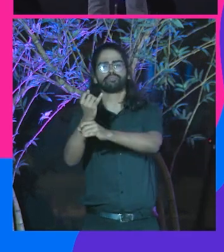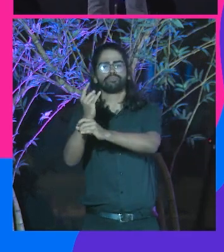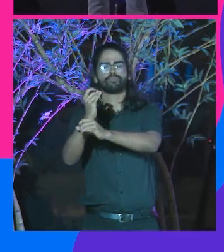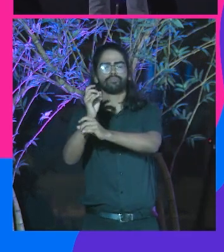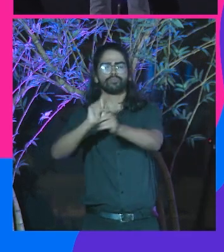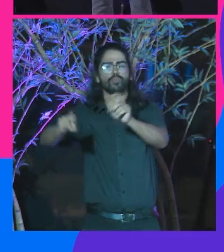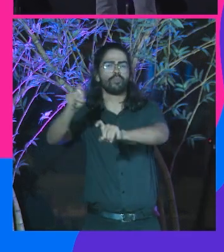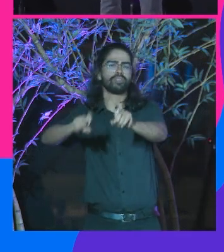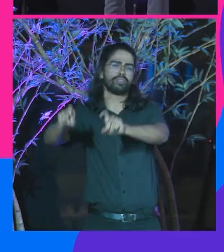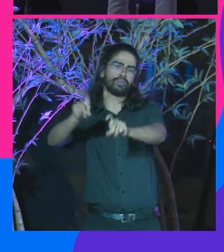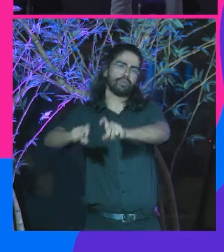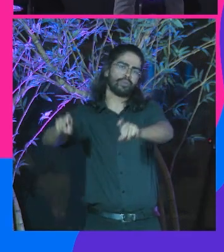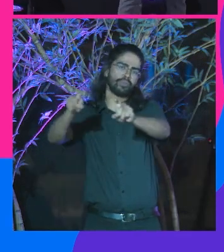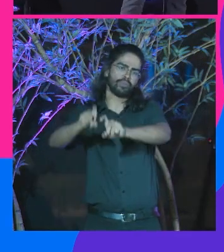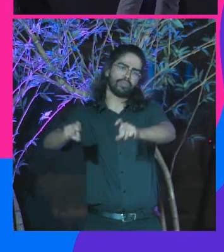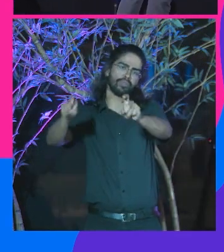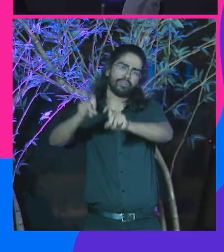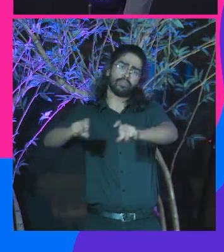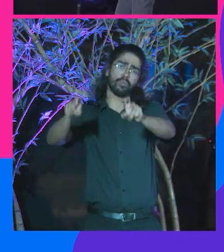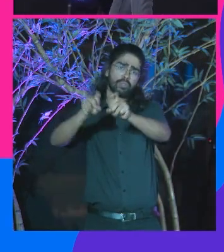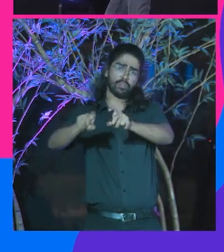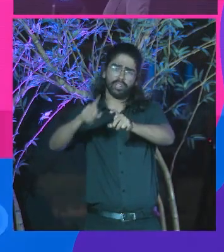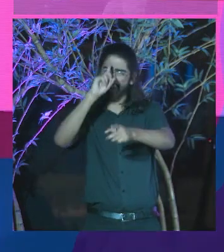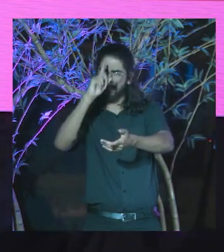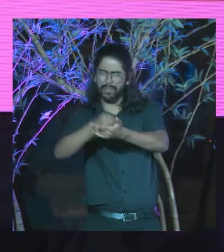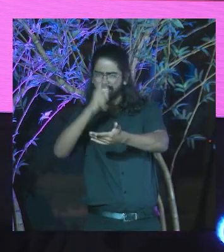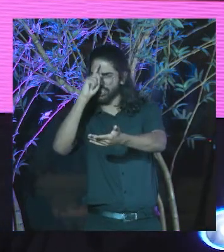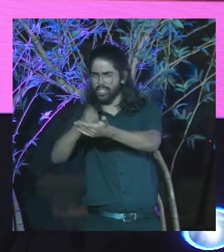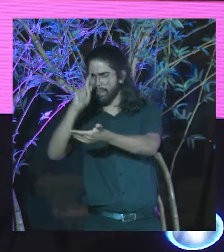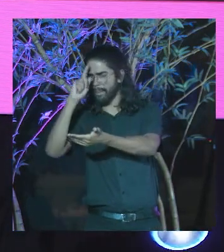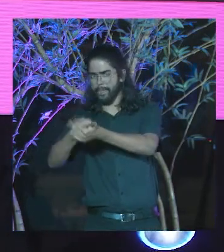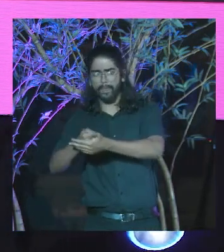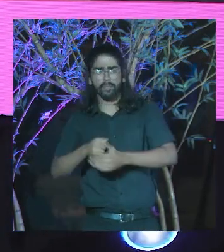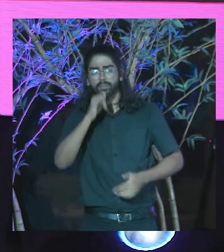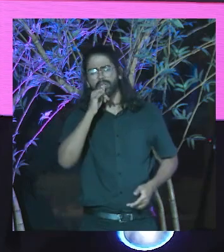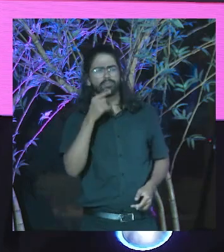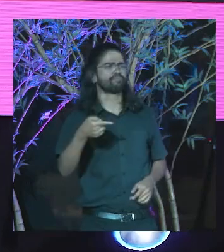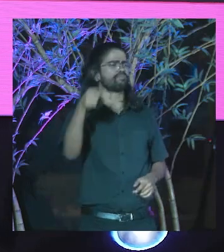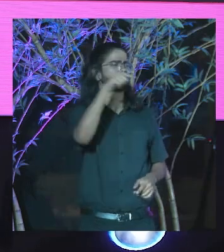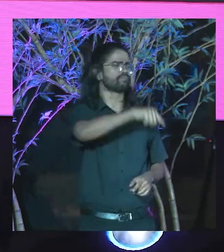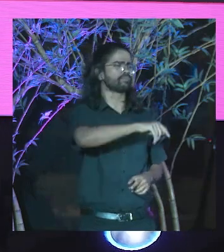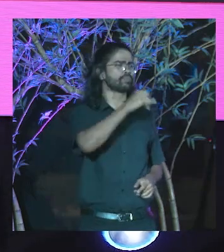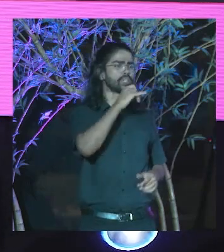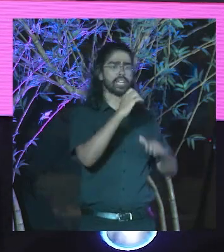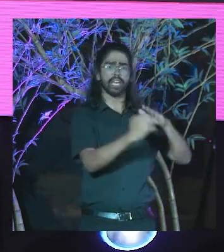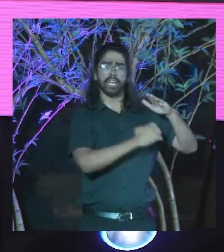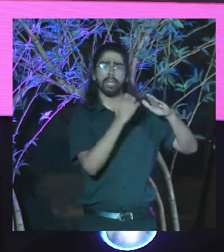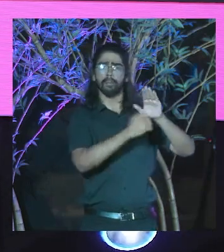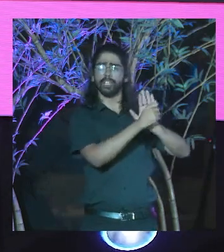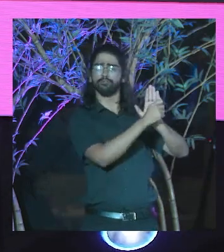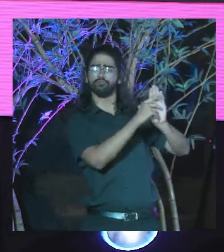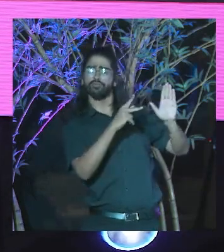Ele determina as atividades que ele vai realizar. Vamos em outro lugar, tá? Empresa de software.